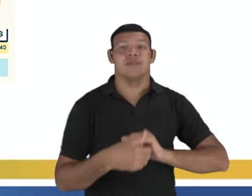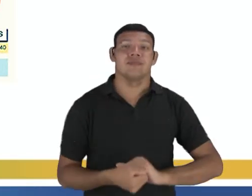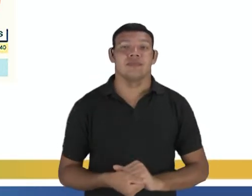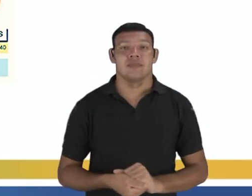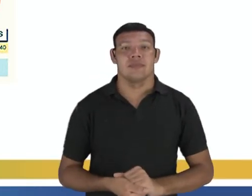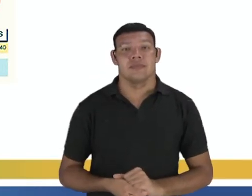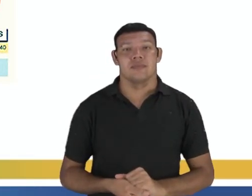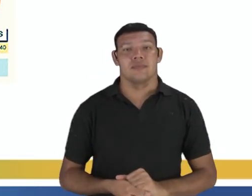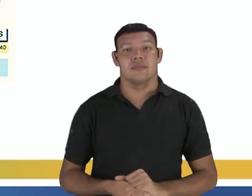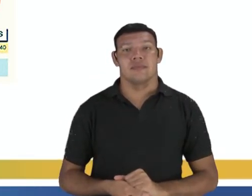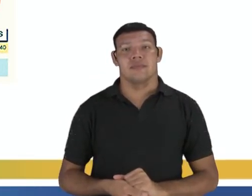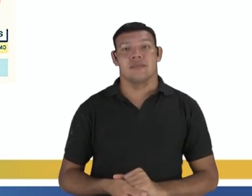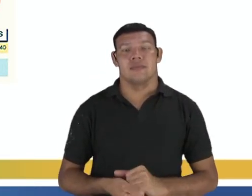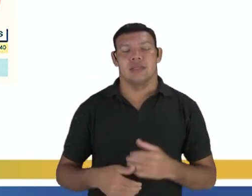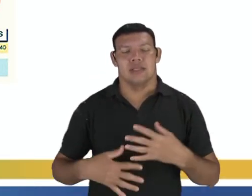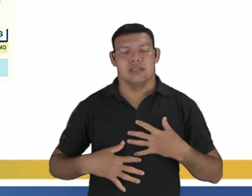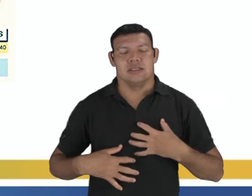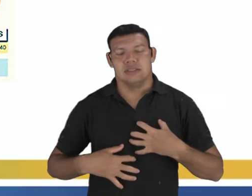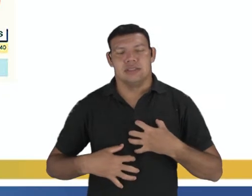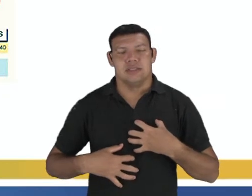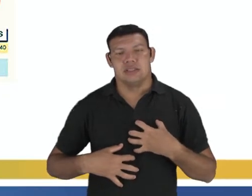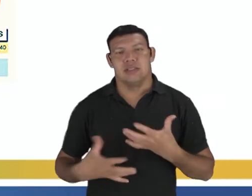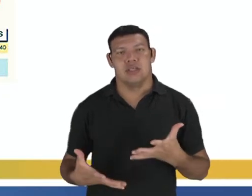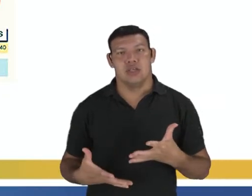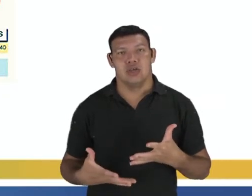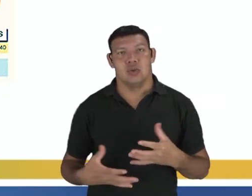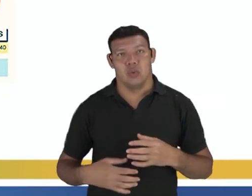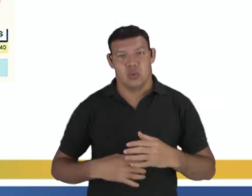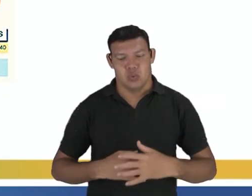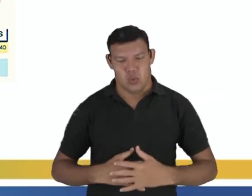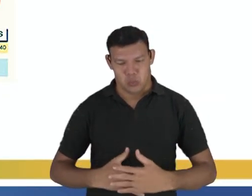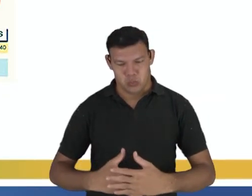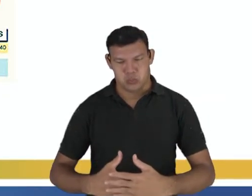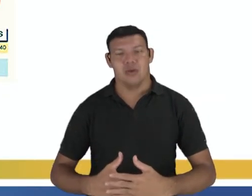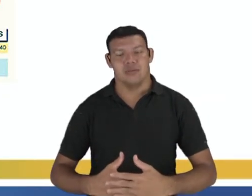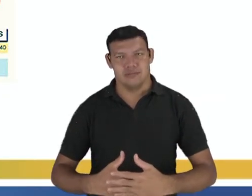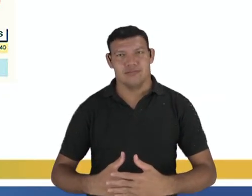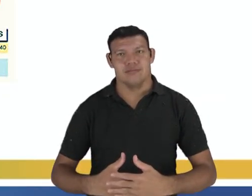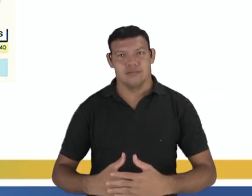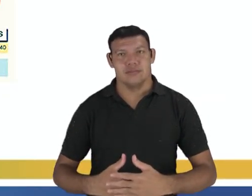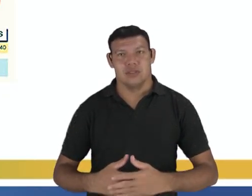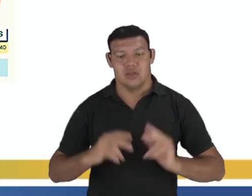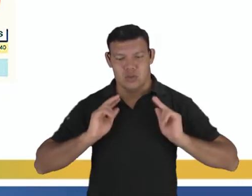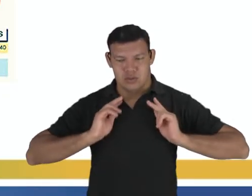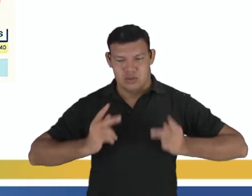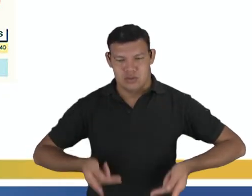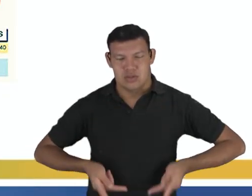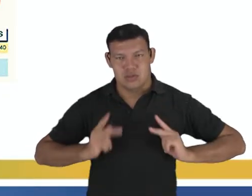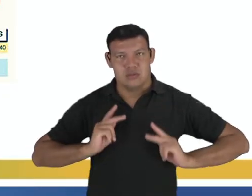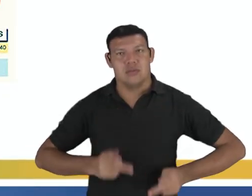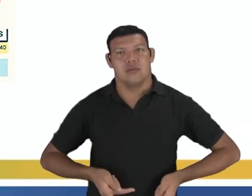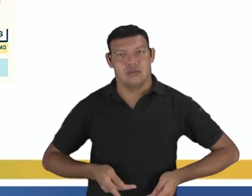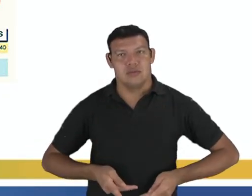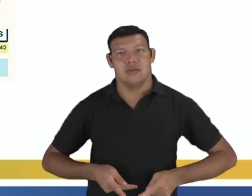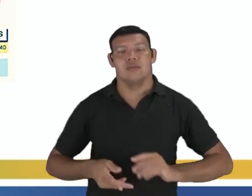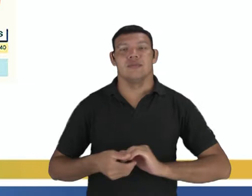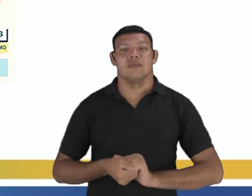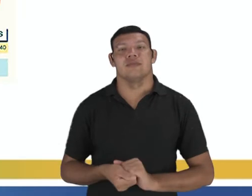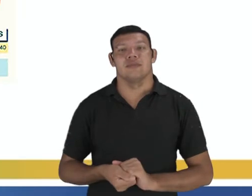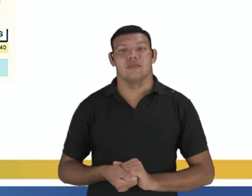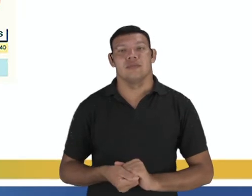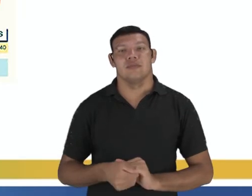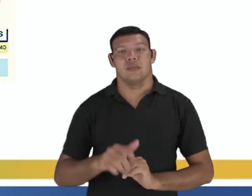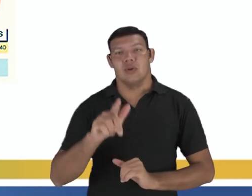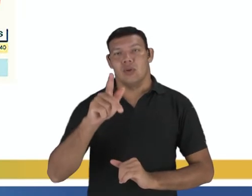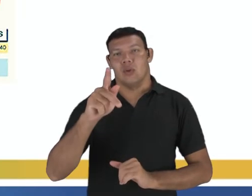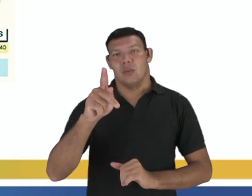mãe já consegue sentir os movimentos do feto EA placenta torna-se responsável pela produção do hormônio que mantém a gravidez que a progesterona